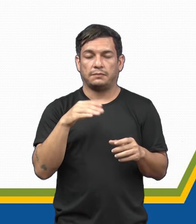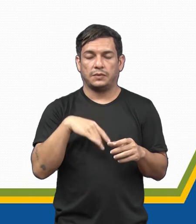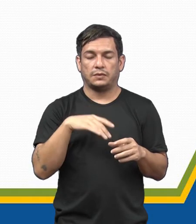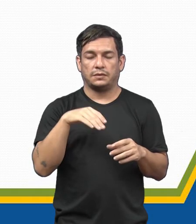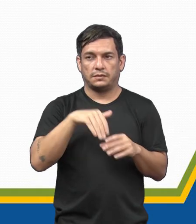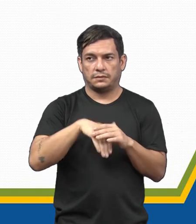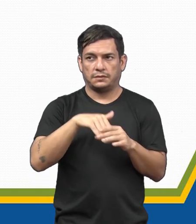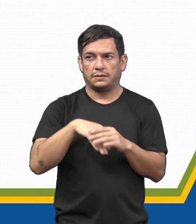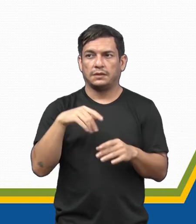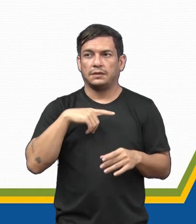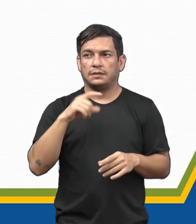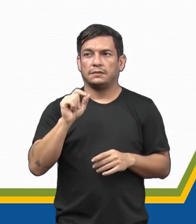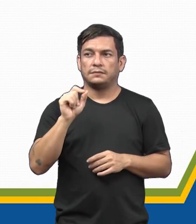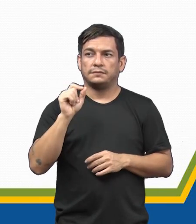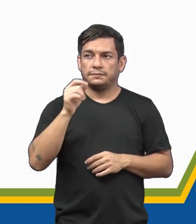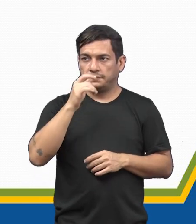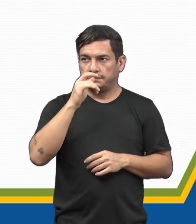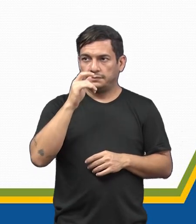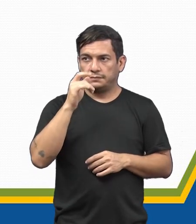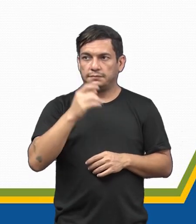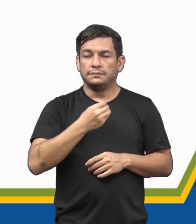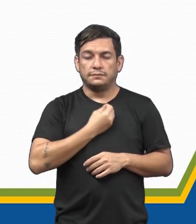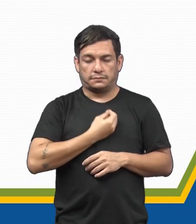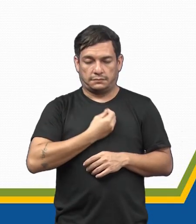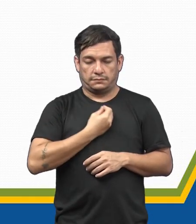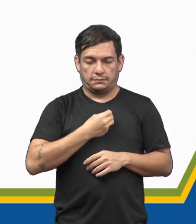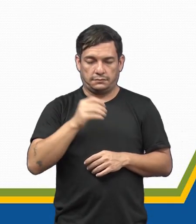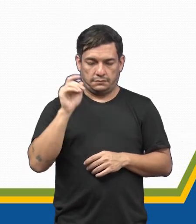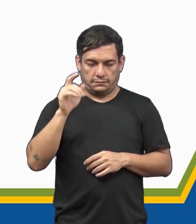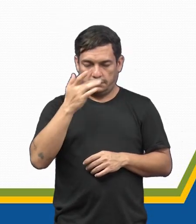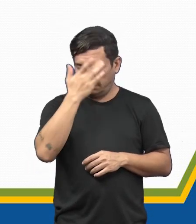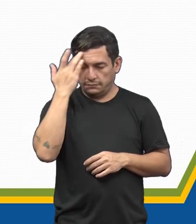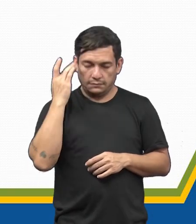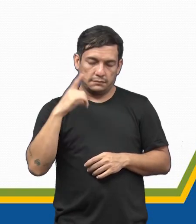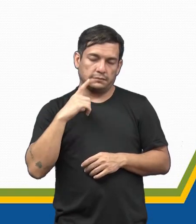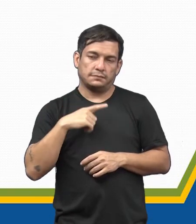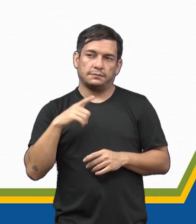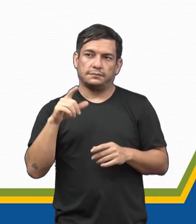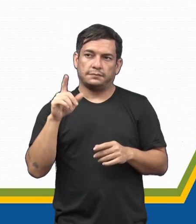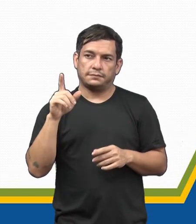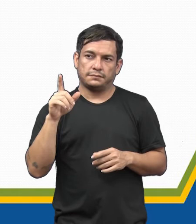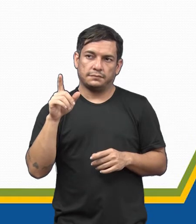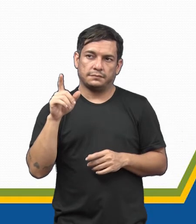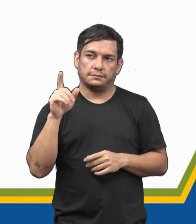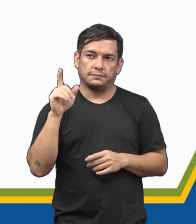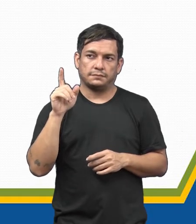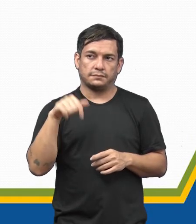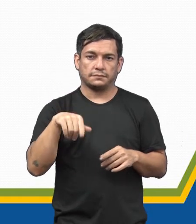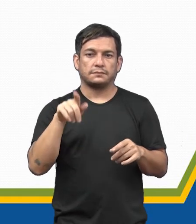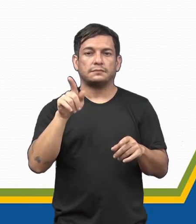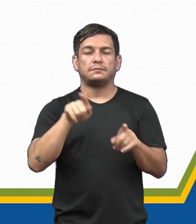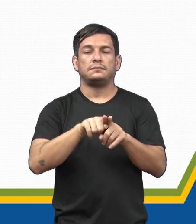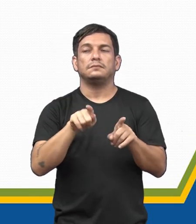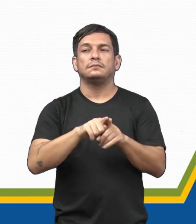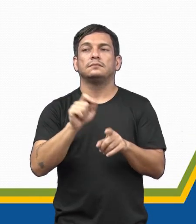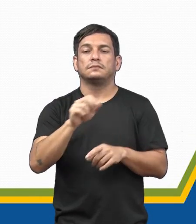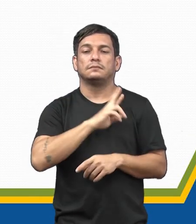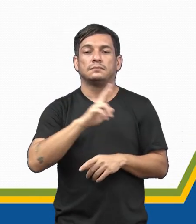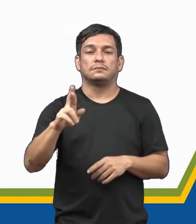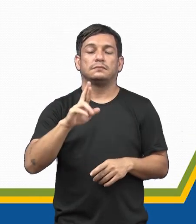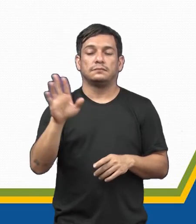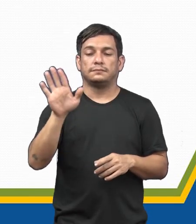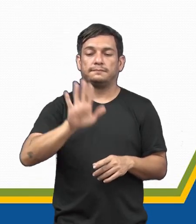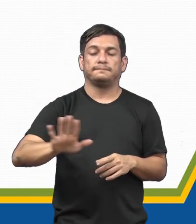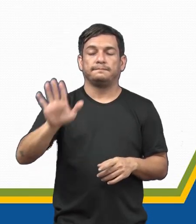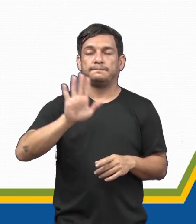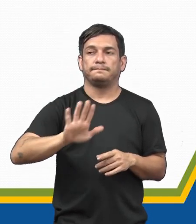massa dos cidadãos ativos em assembleias paroquiais, os eleitos de províncias e estes, os representantes da